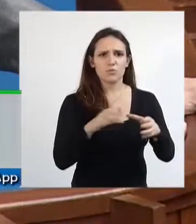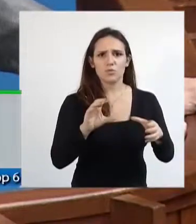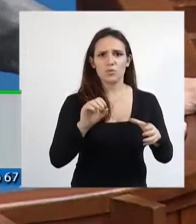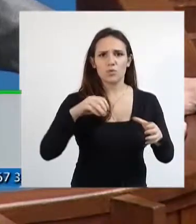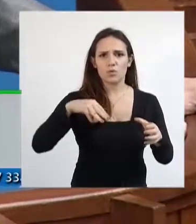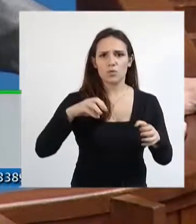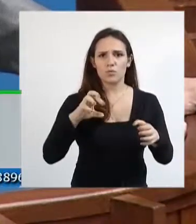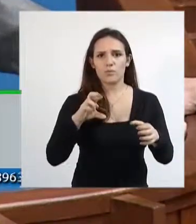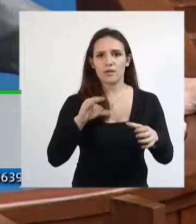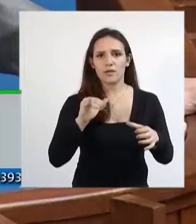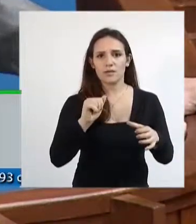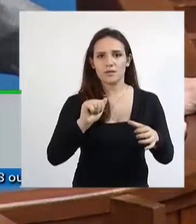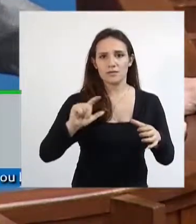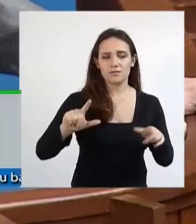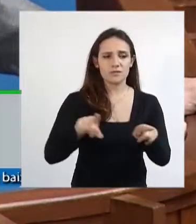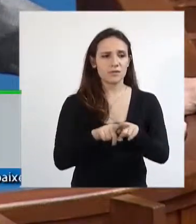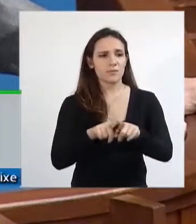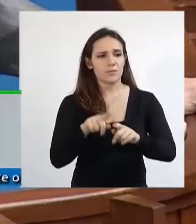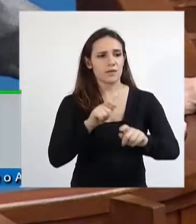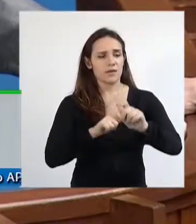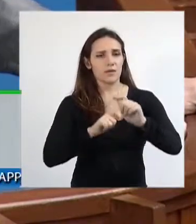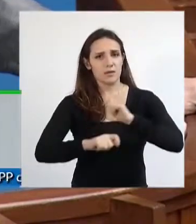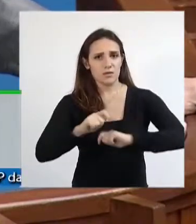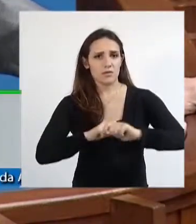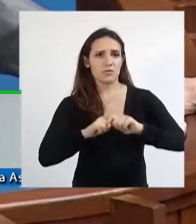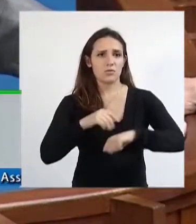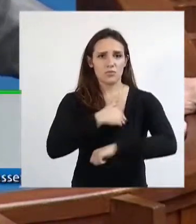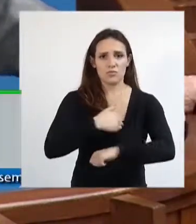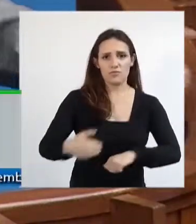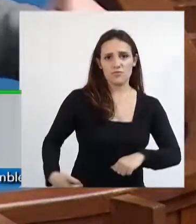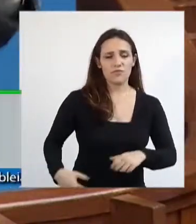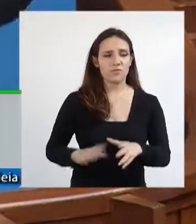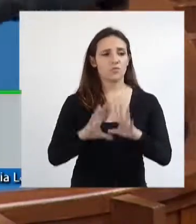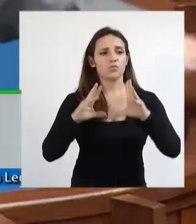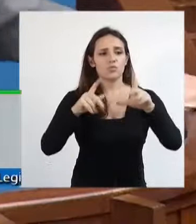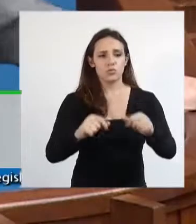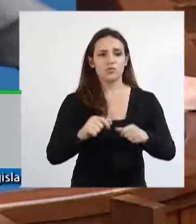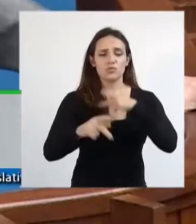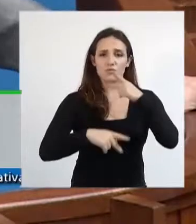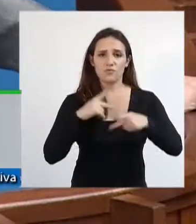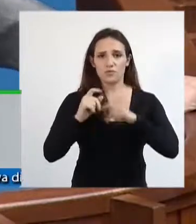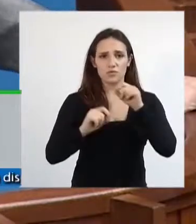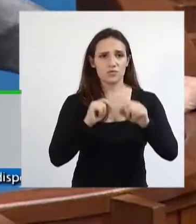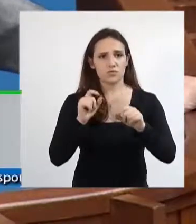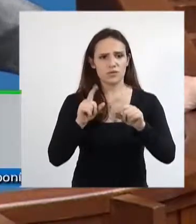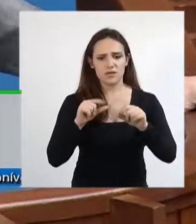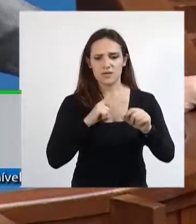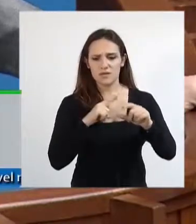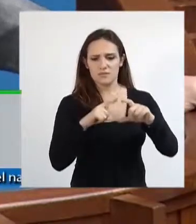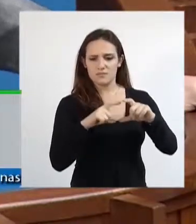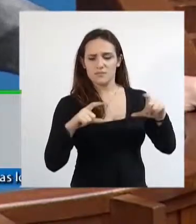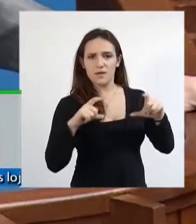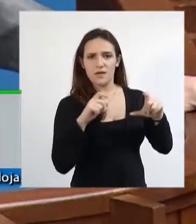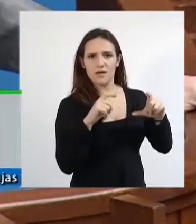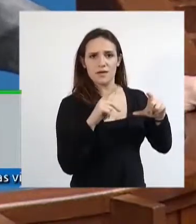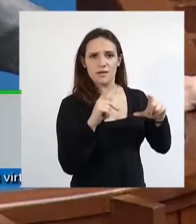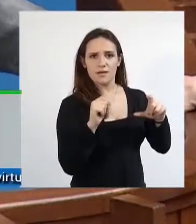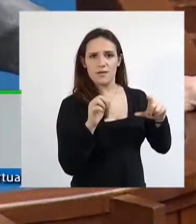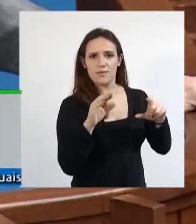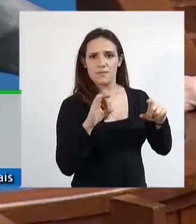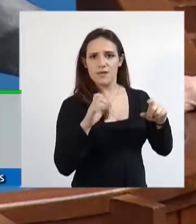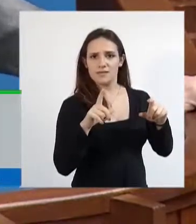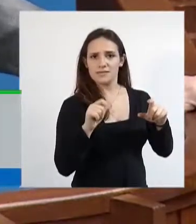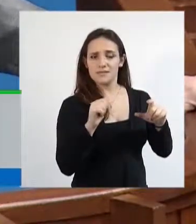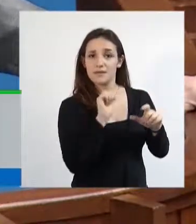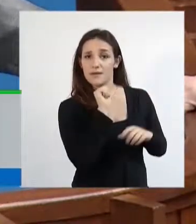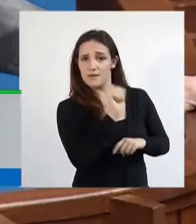que resultou num índice menor do que aquele que havia sido autorizado. E na parcela A, deputado Marçal, existe um